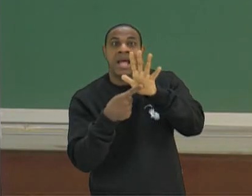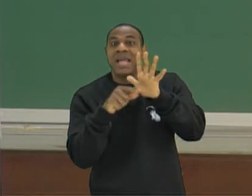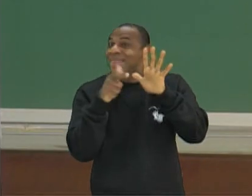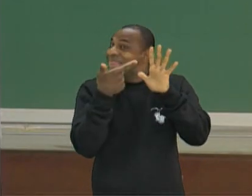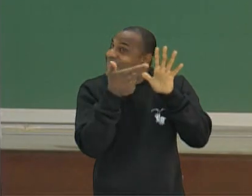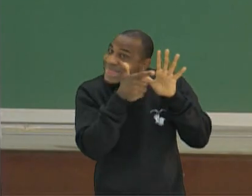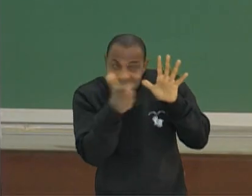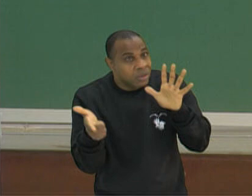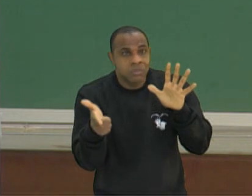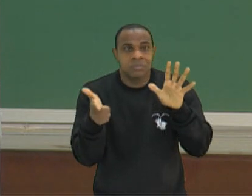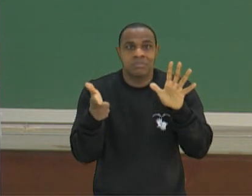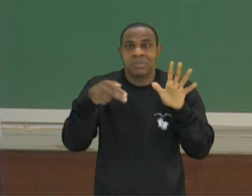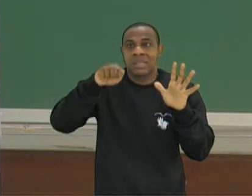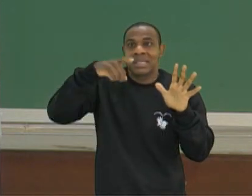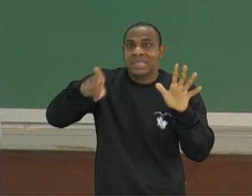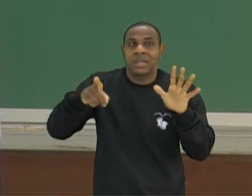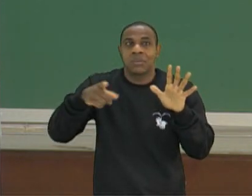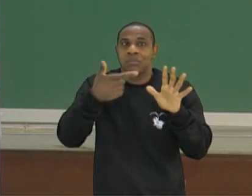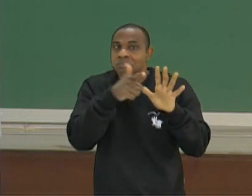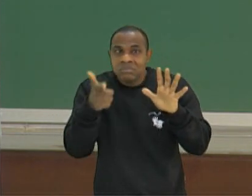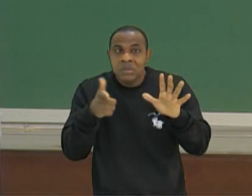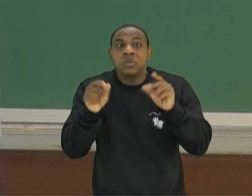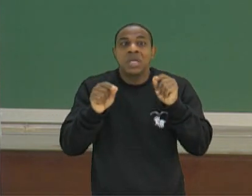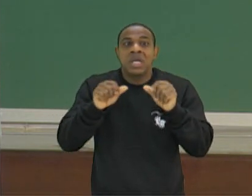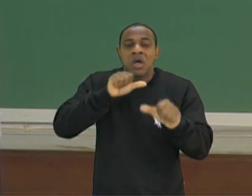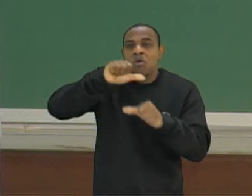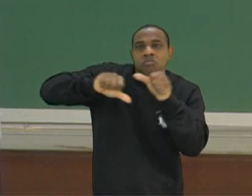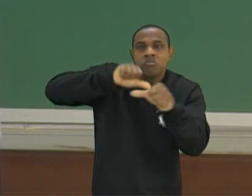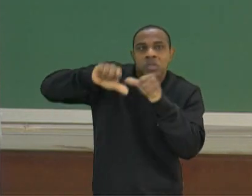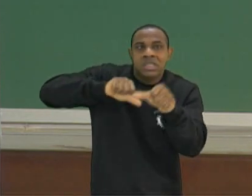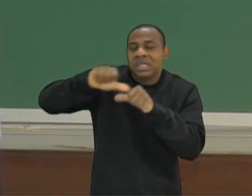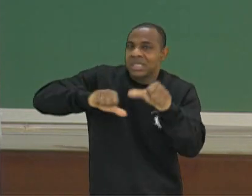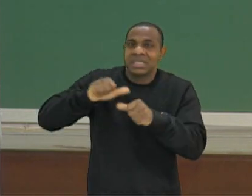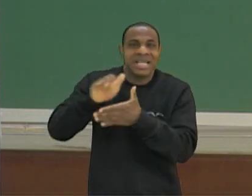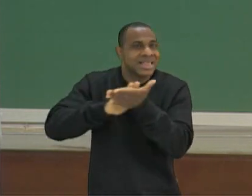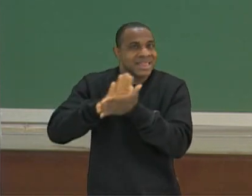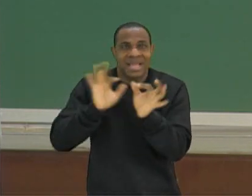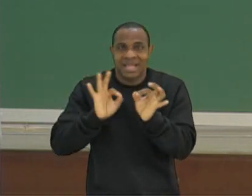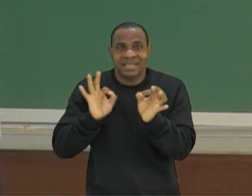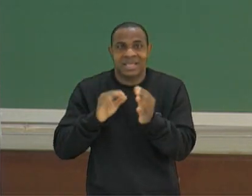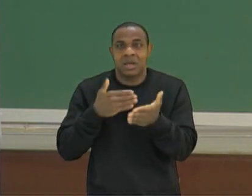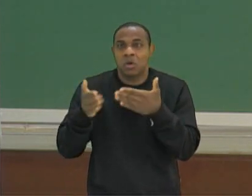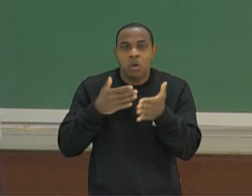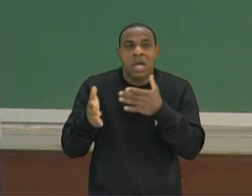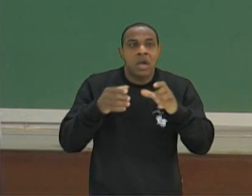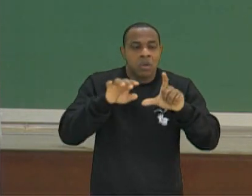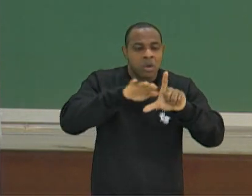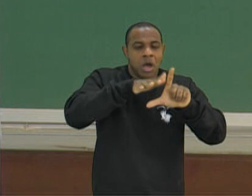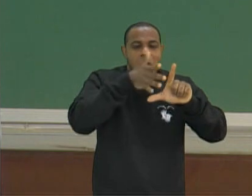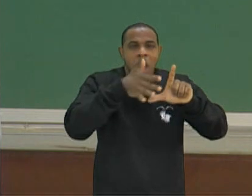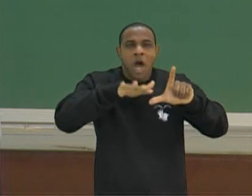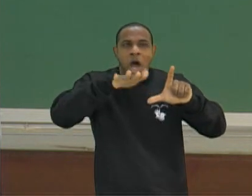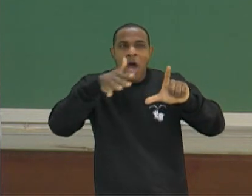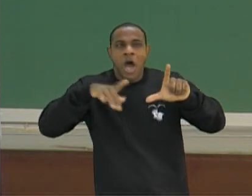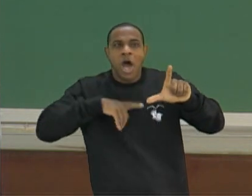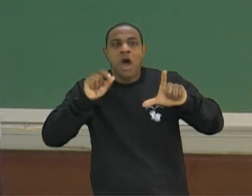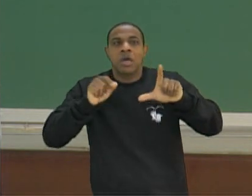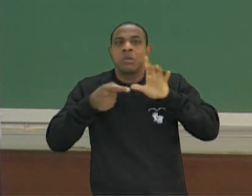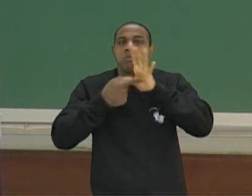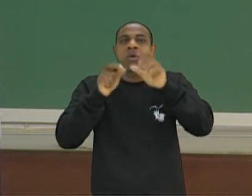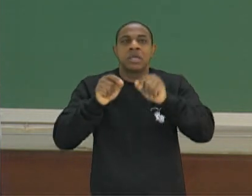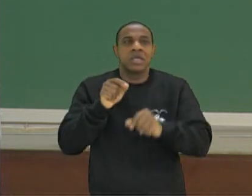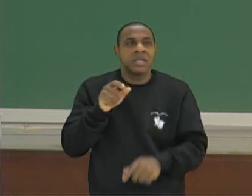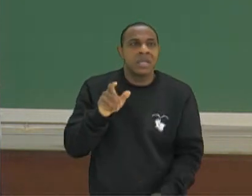não sofre qualquer alteração quando uma onda sonora sofre refração. Então você vai estar pegando o correspondente que não se